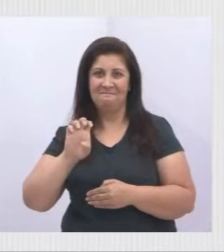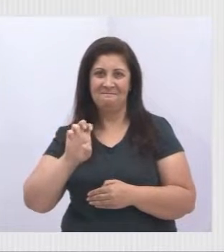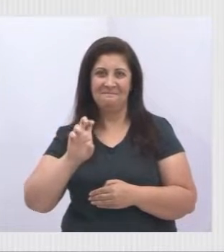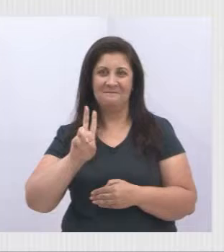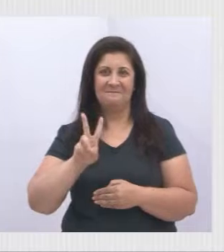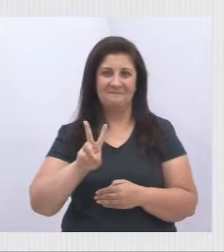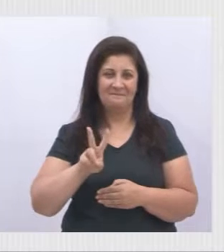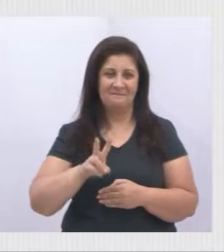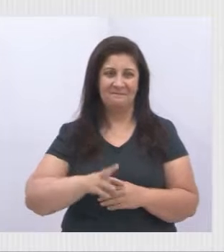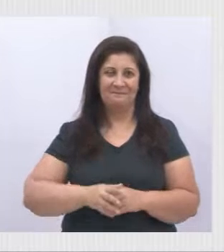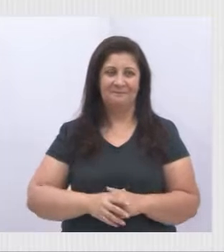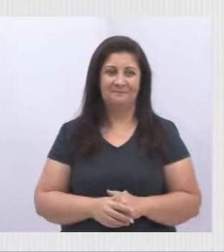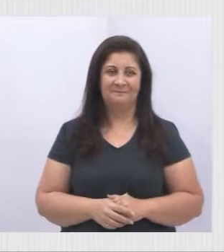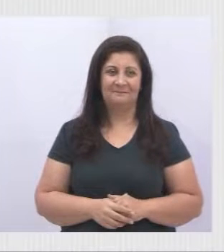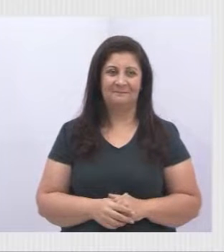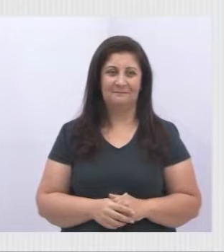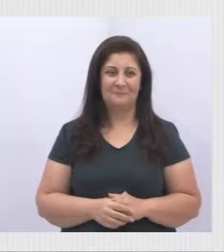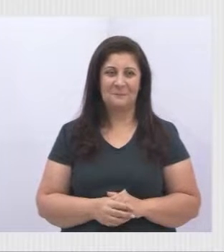aí.